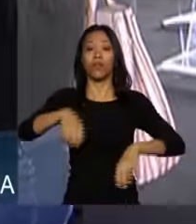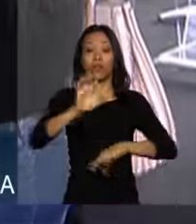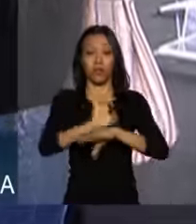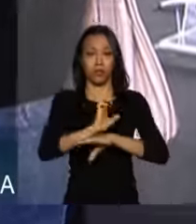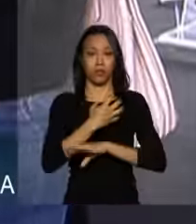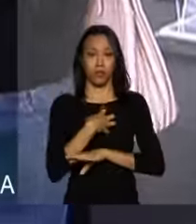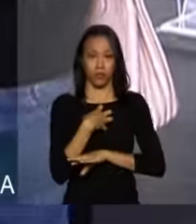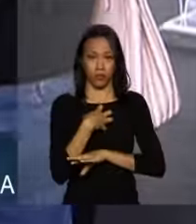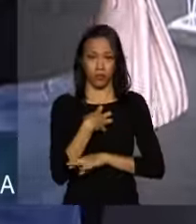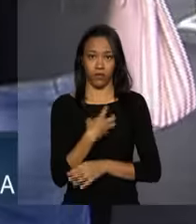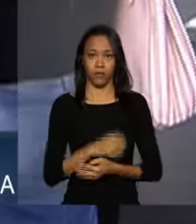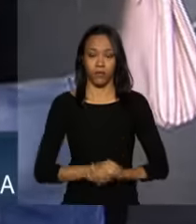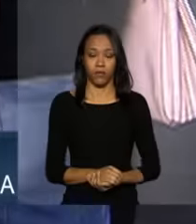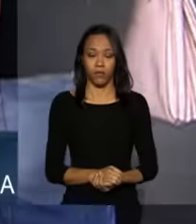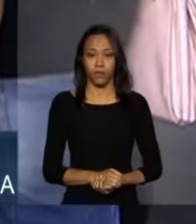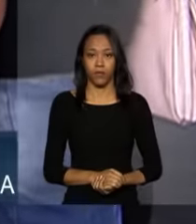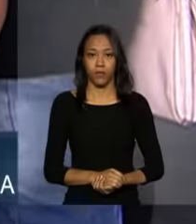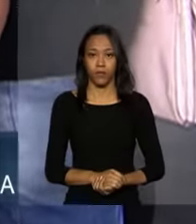Bahia.